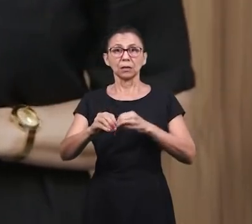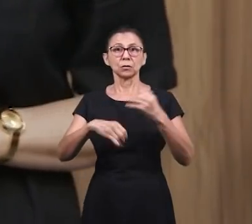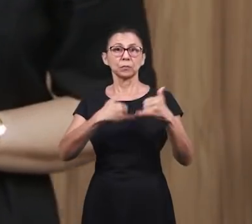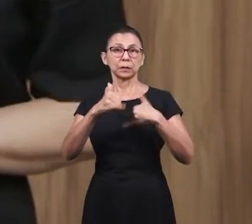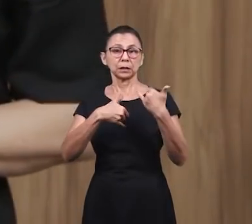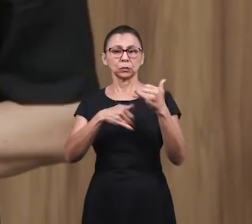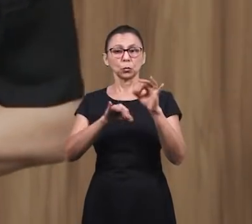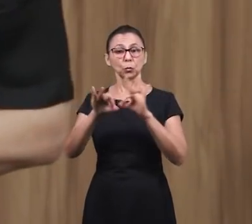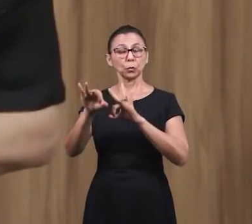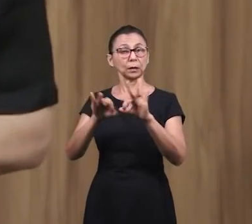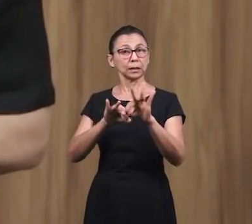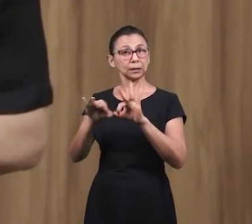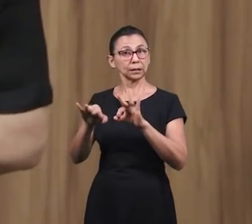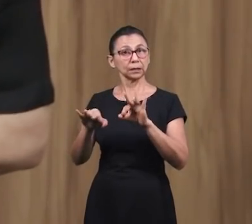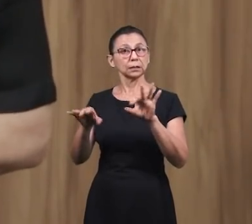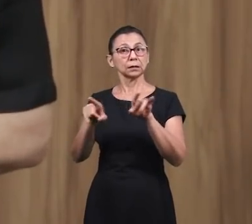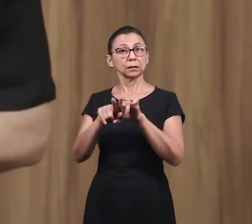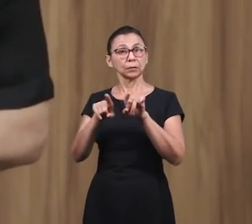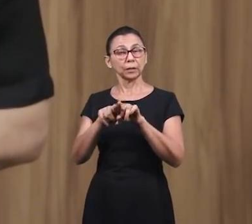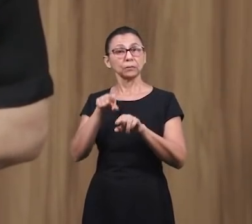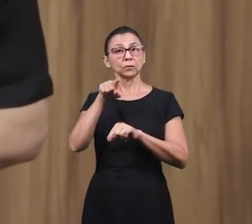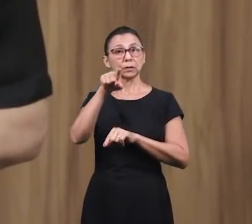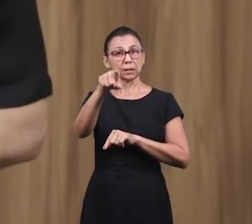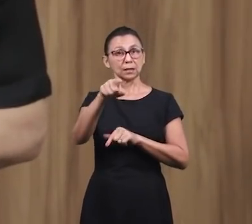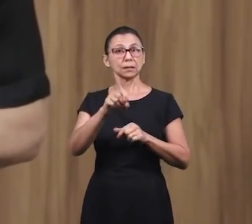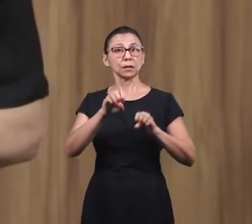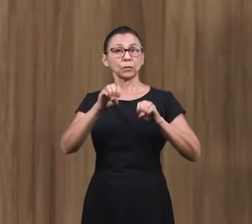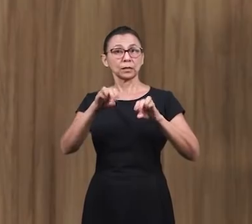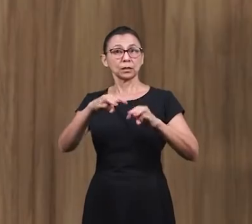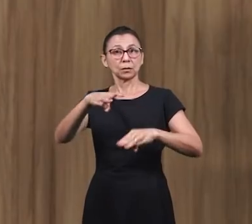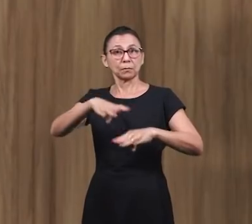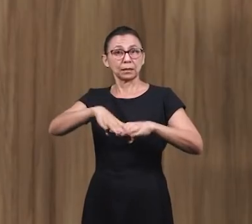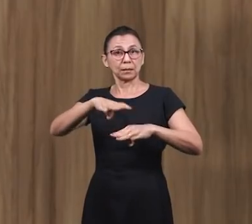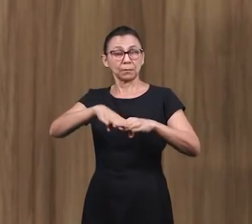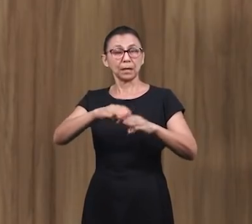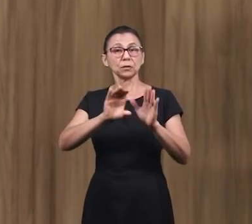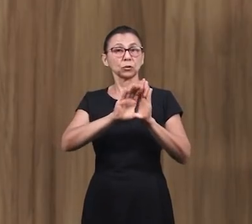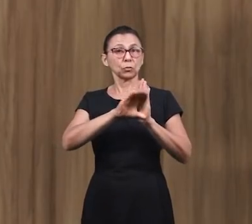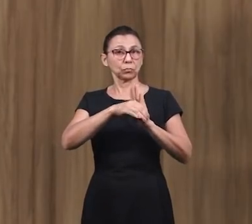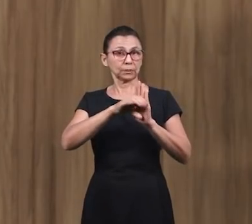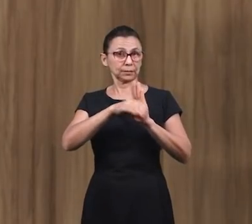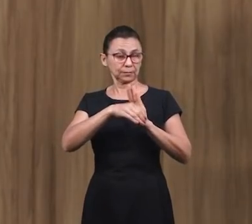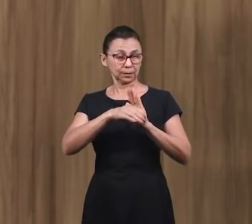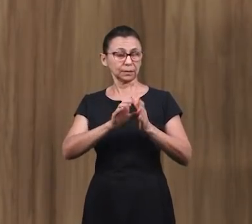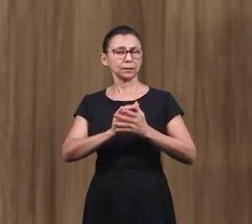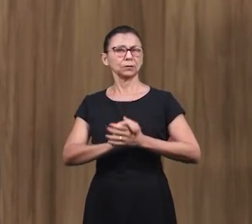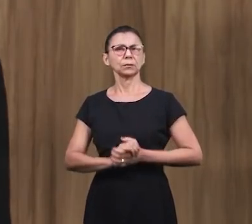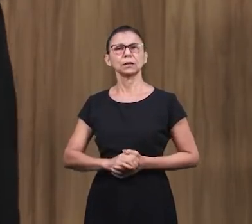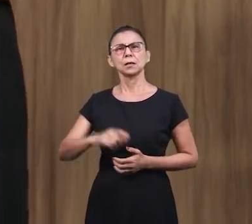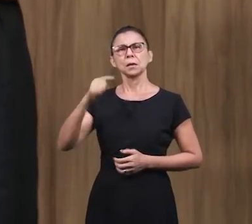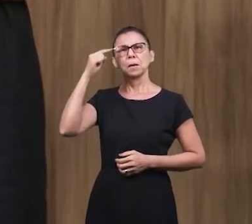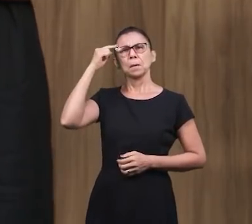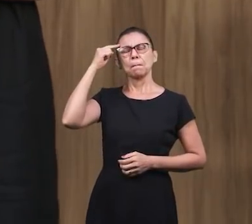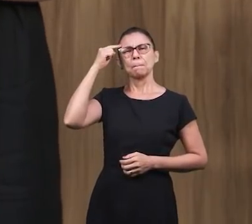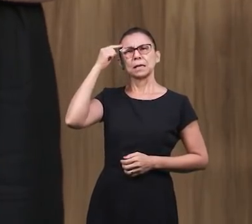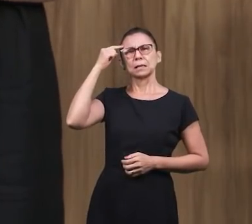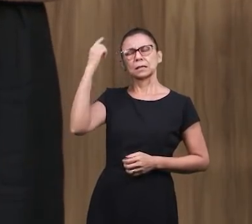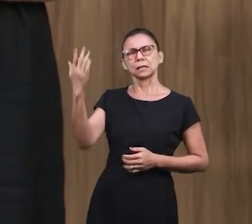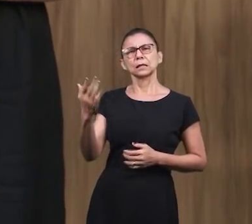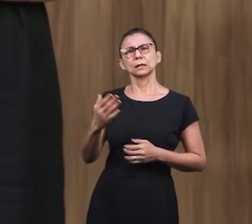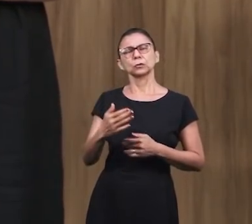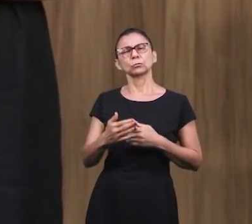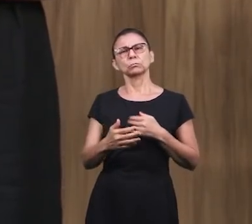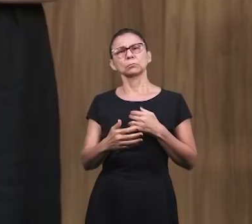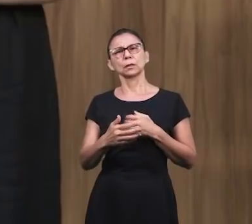vocês também estão ensinando conceitos matemáticos? Isso porque, pensando na funcionalidade do